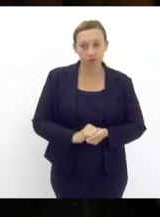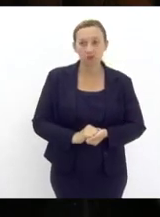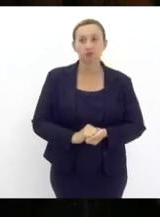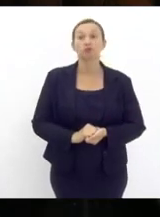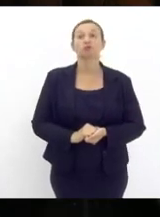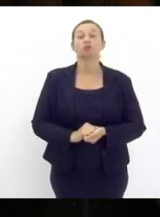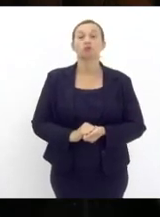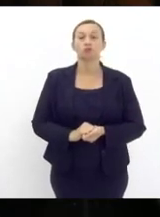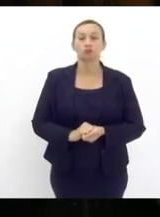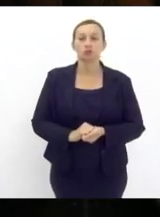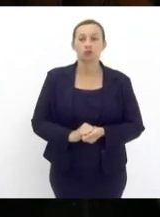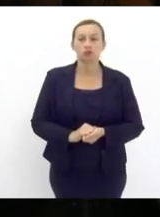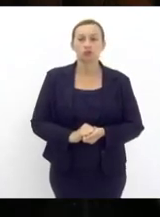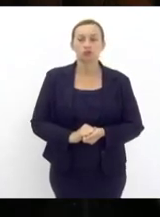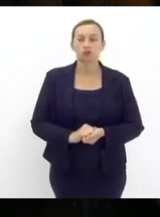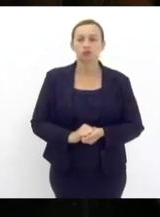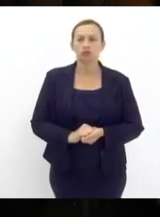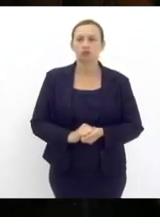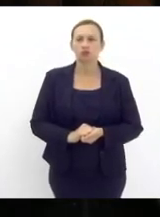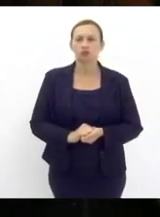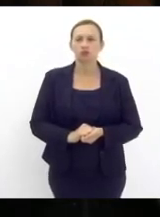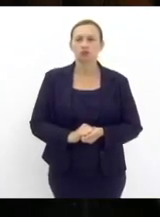éramos extorquidos